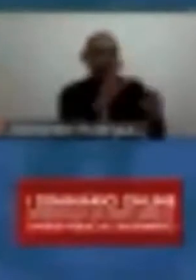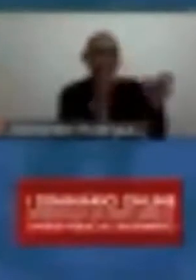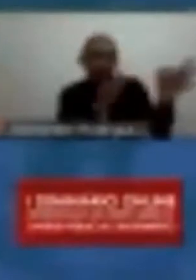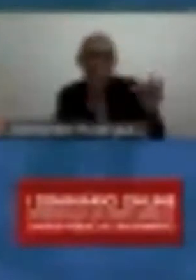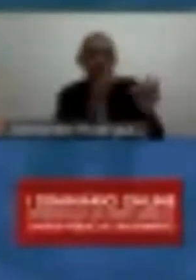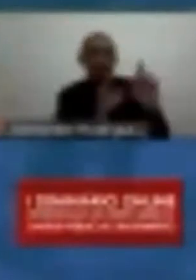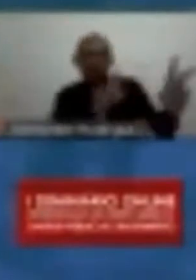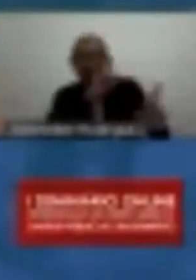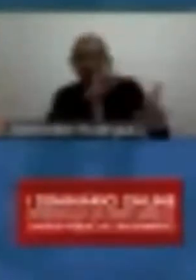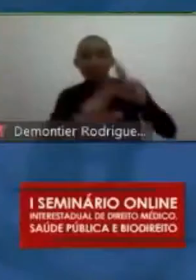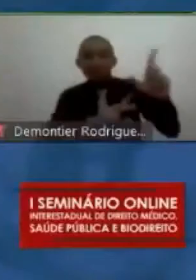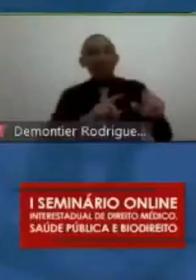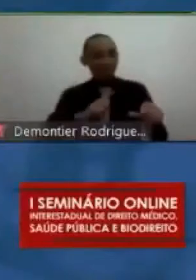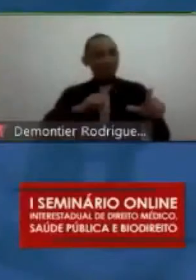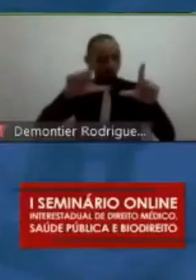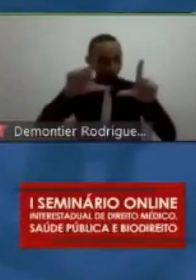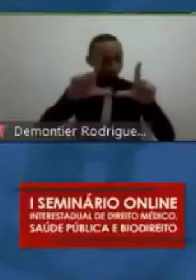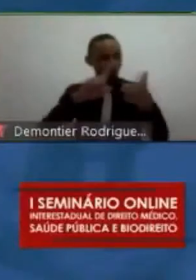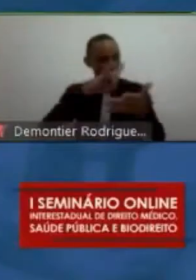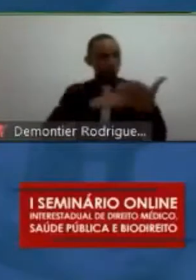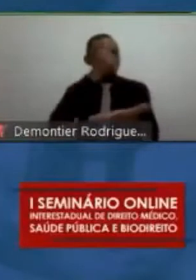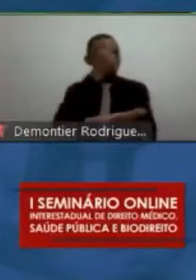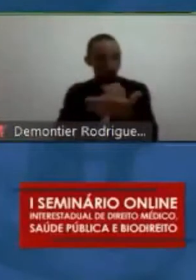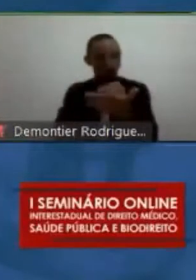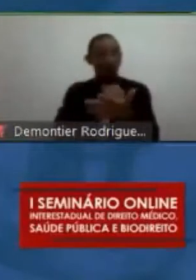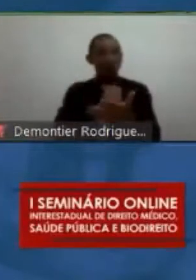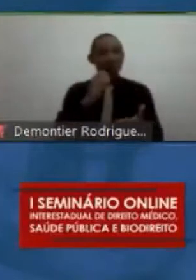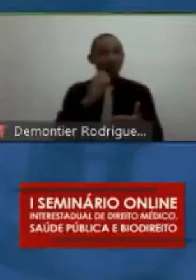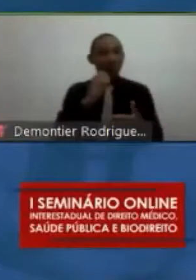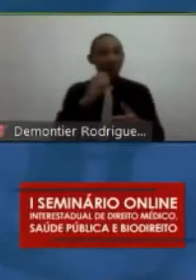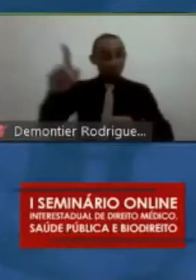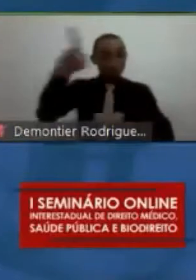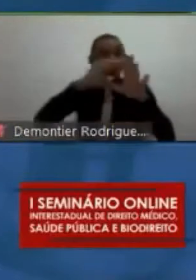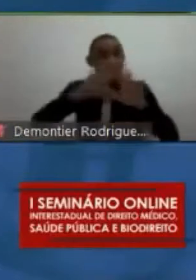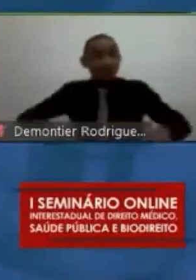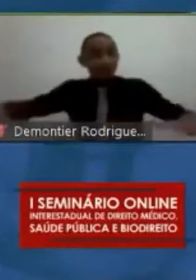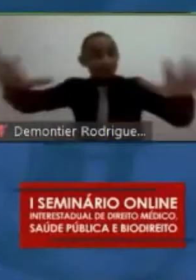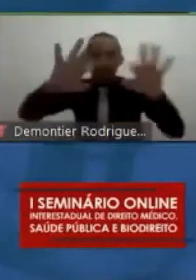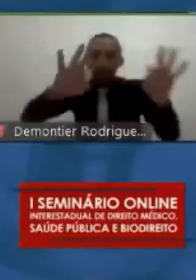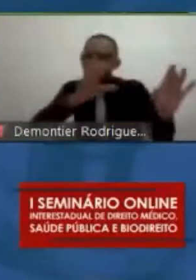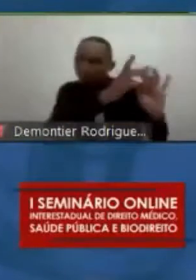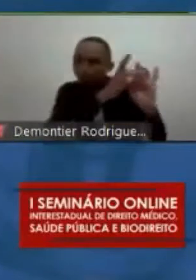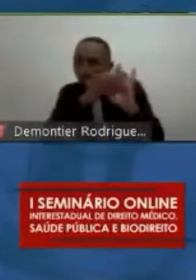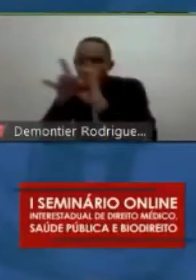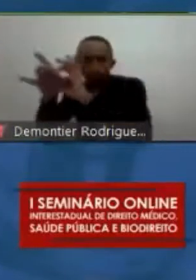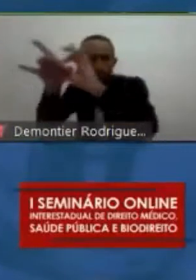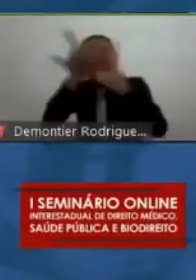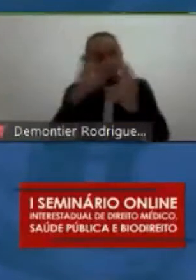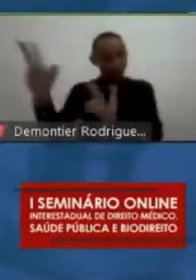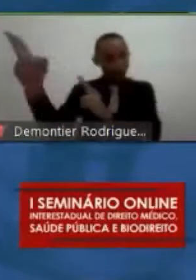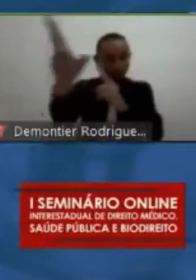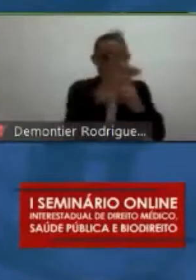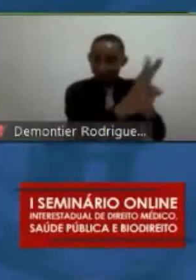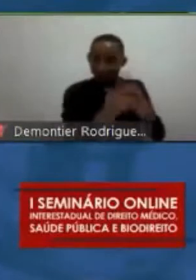protocolos e diretrizes para o país inteiro, de forma que você pudesse harmonizar esse trabalho das